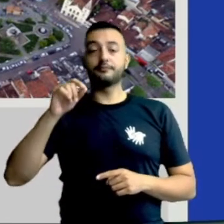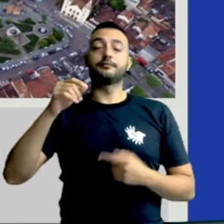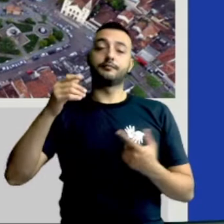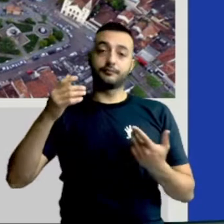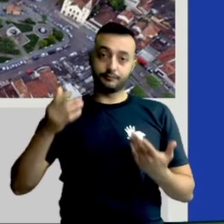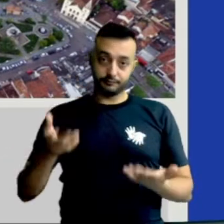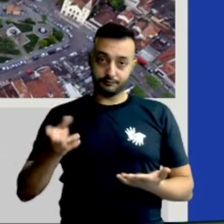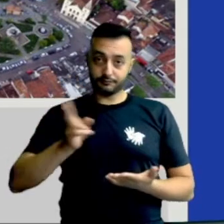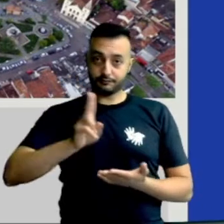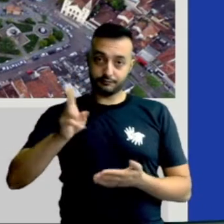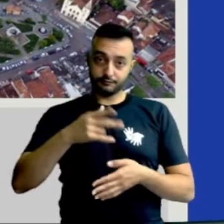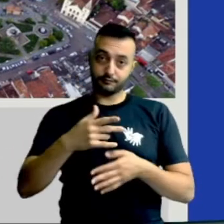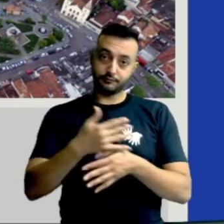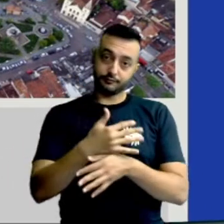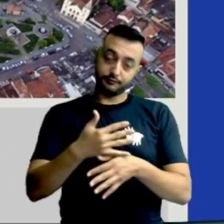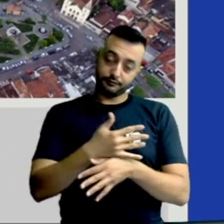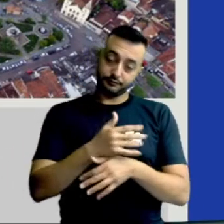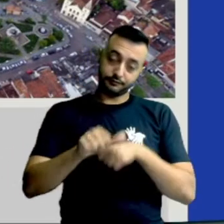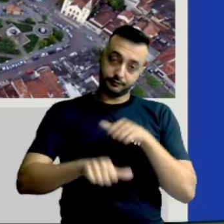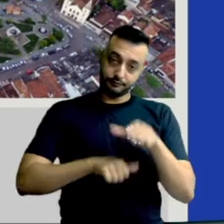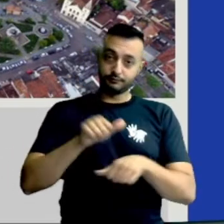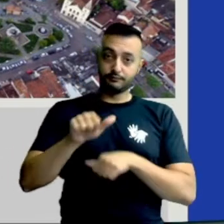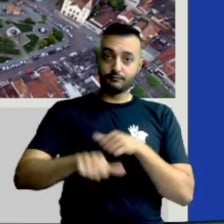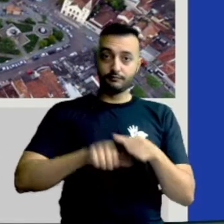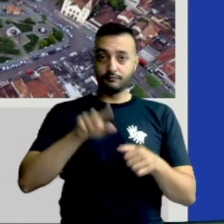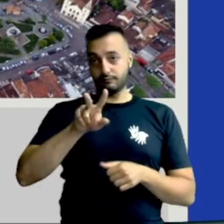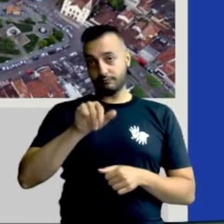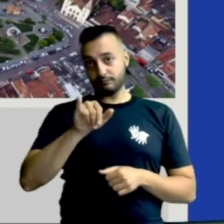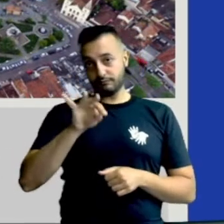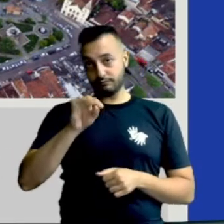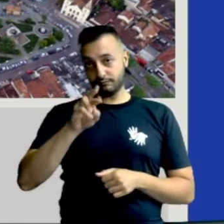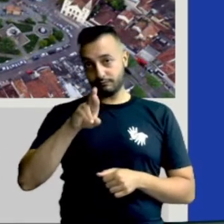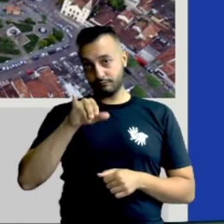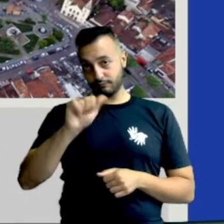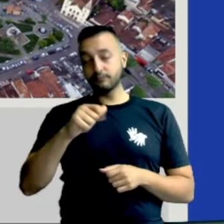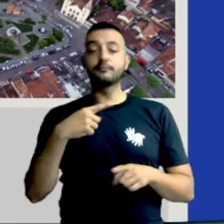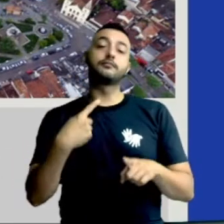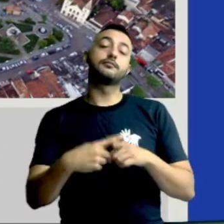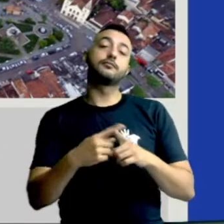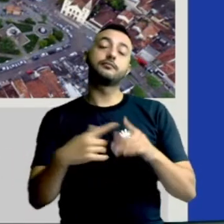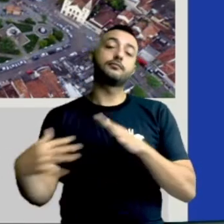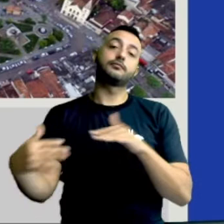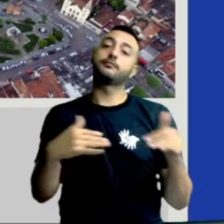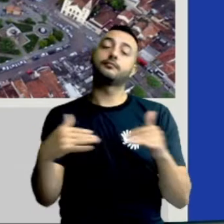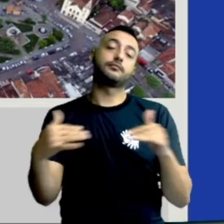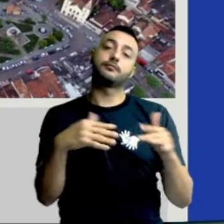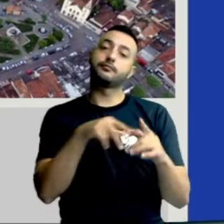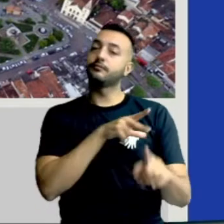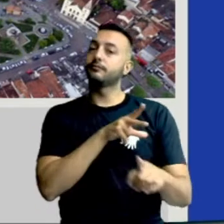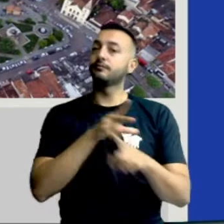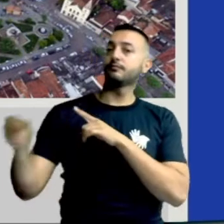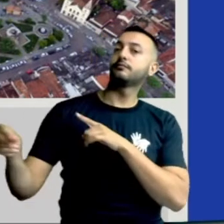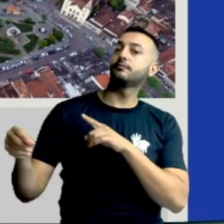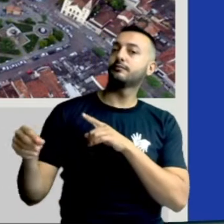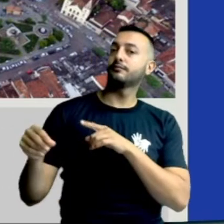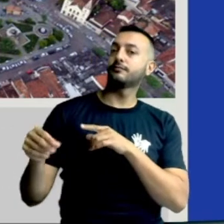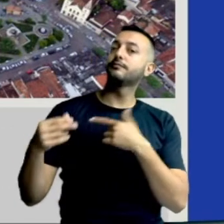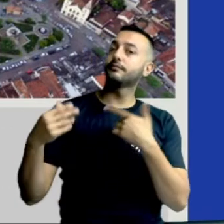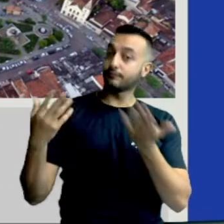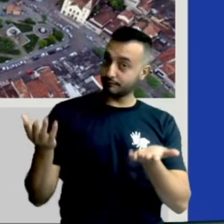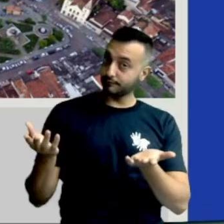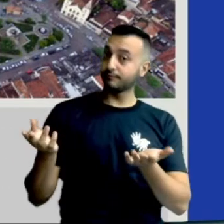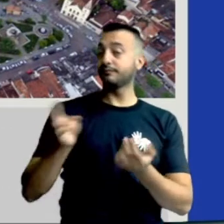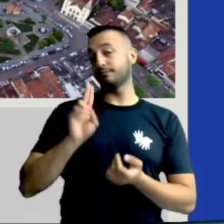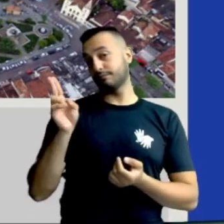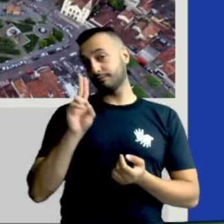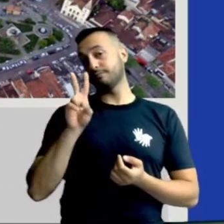tendo seu nome mudado para Vitória, em homenagem à vitória dos pernambucanos sobre os holandeses na Batalha do